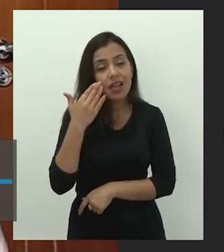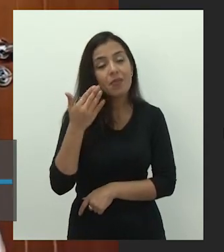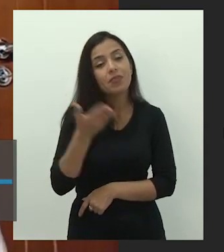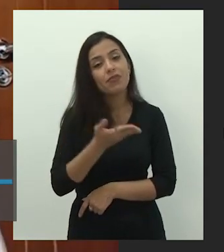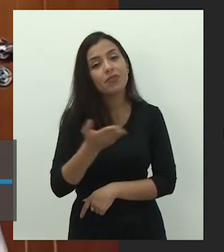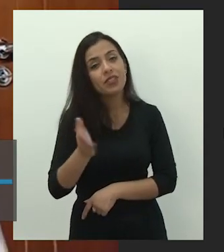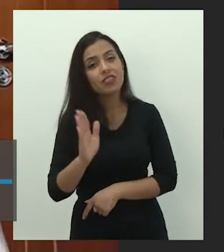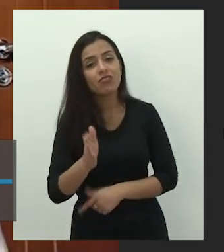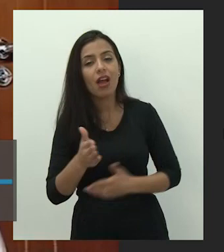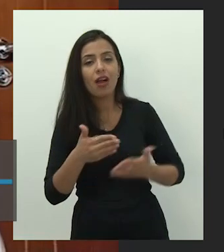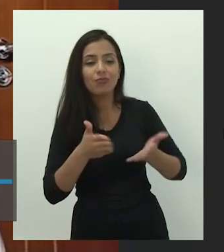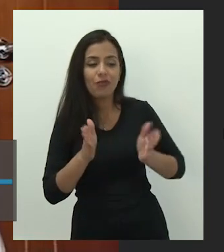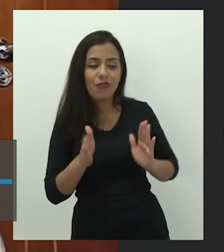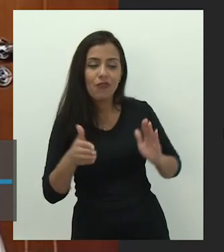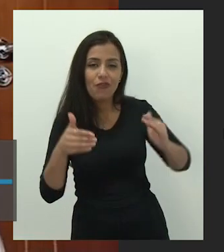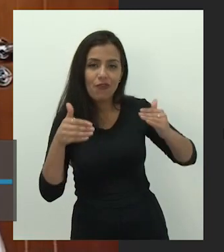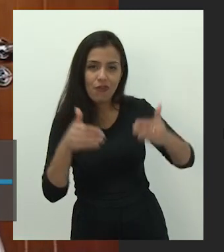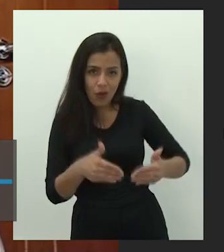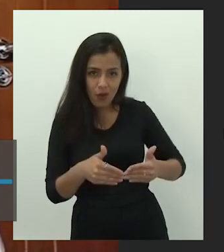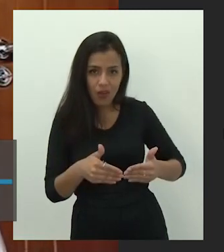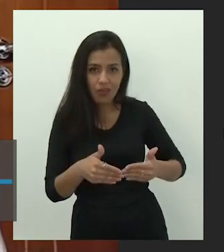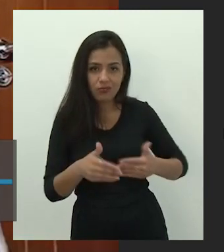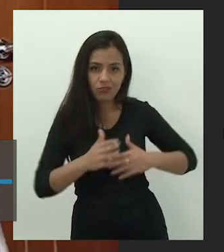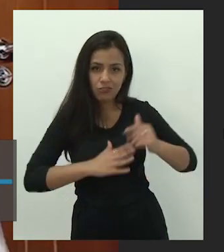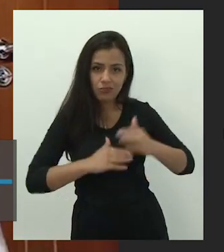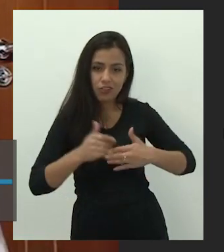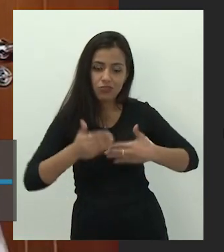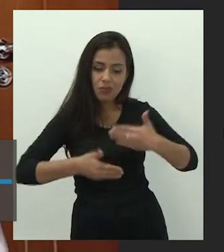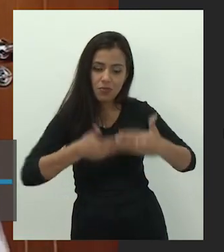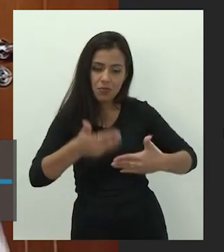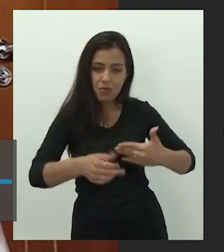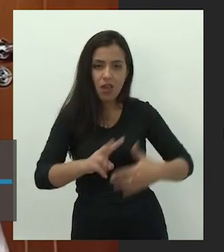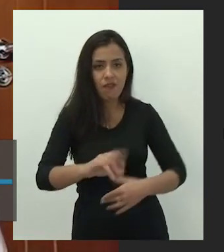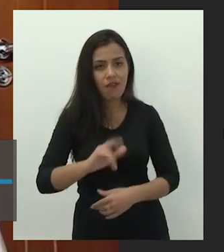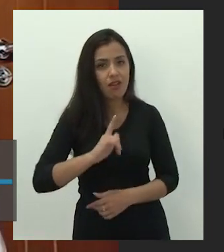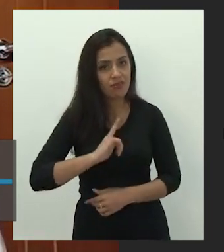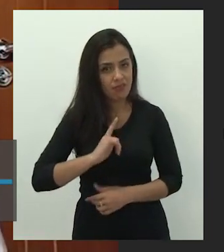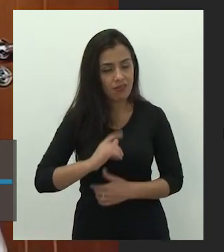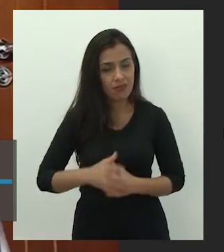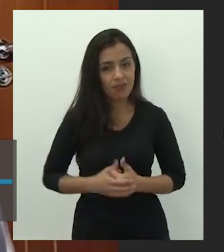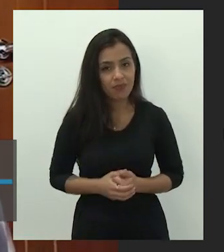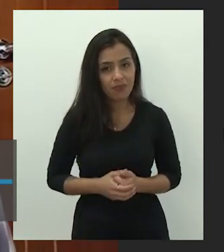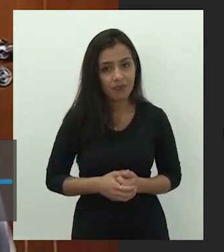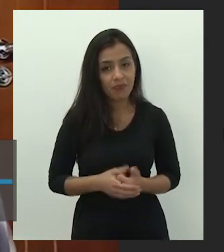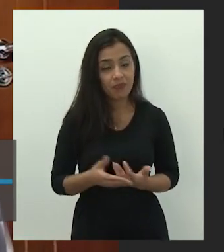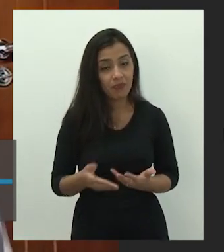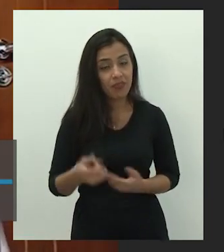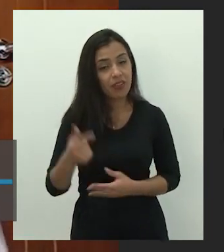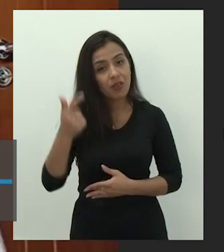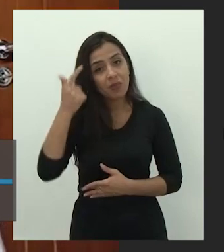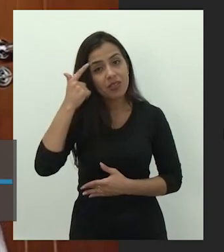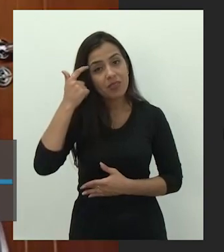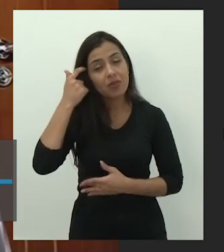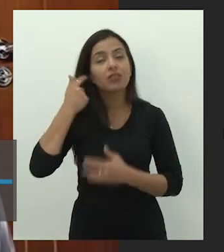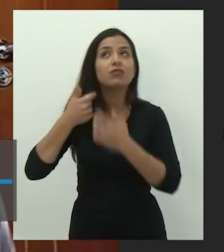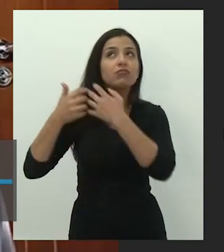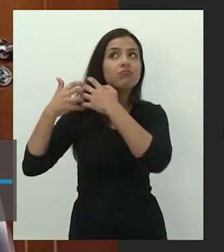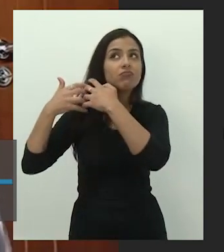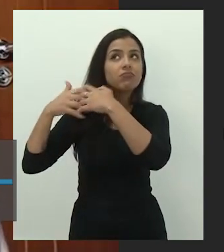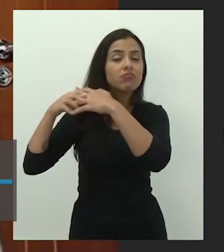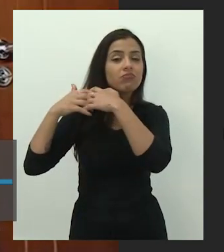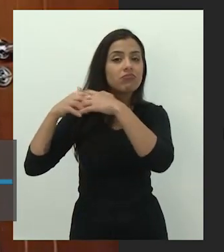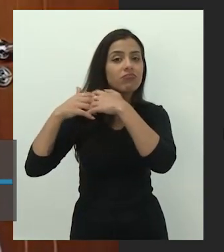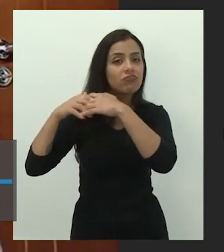A ideia é direcionar o olhar para esse objeto de conhecimento, fazendo referência ao pensamento algébrico, tem a intenção de